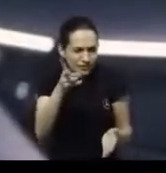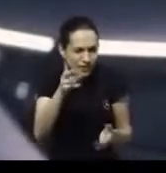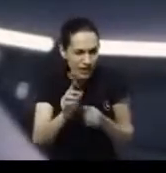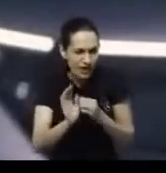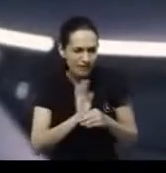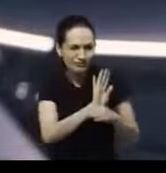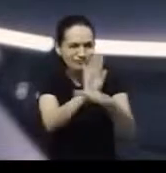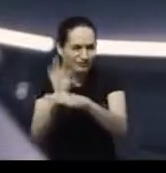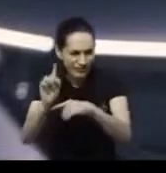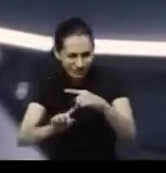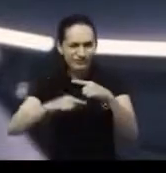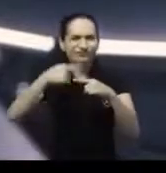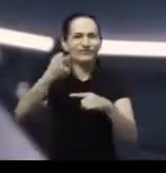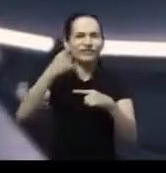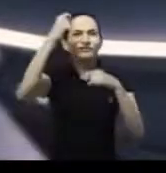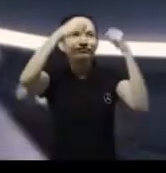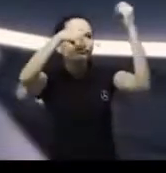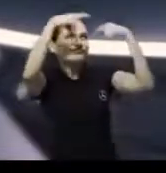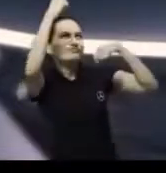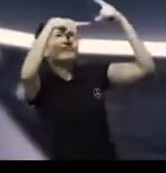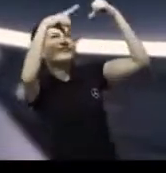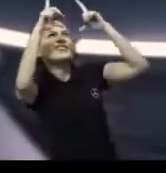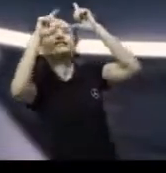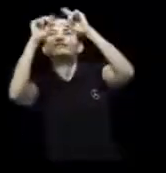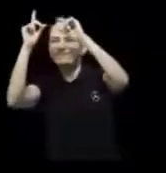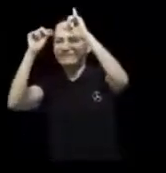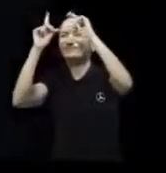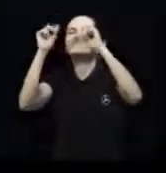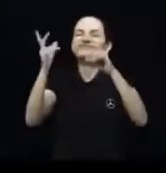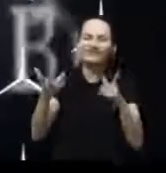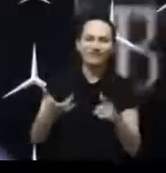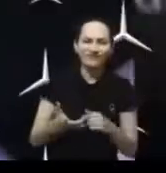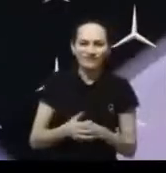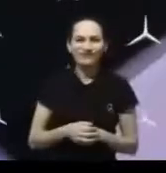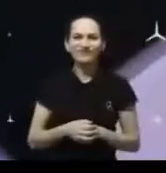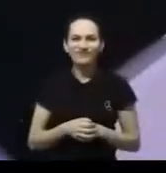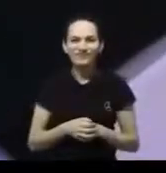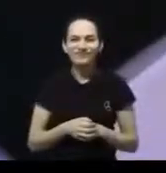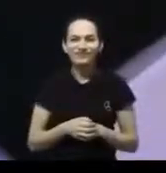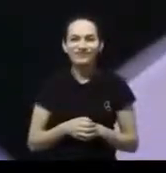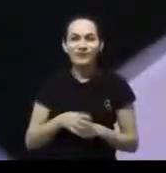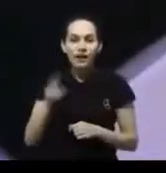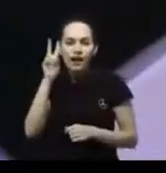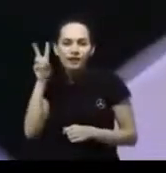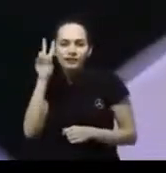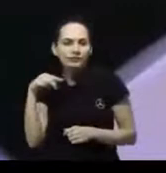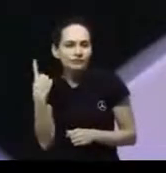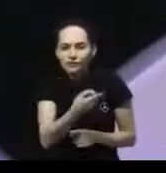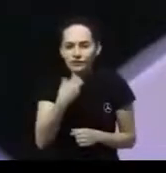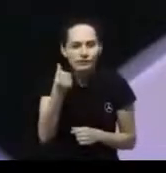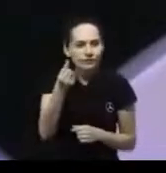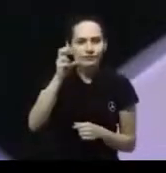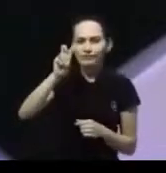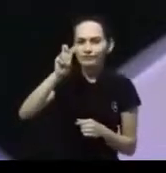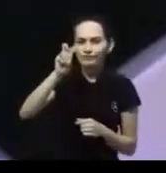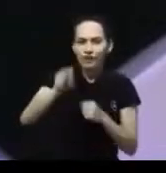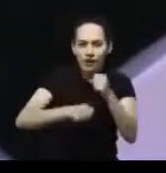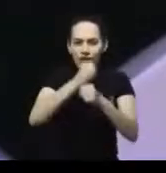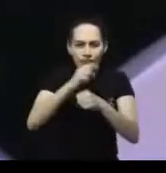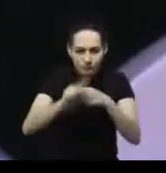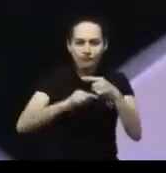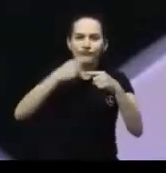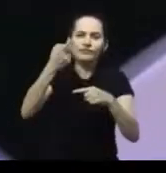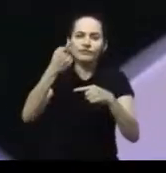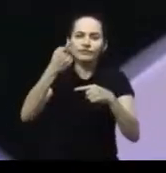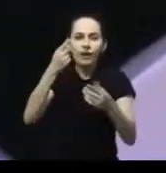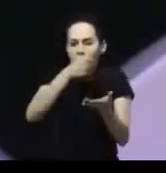mercedes-benz Fazendo a nossa estrela brilhar sempre e a história dos nossos 65 anos de